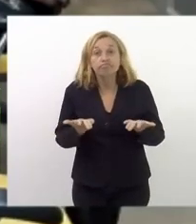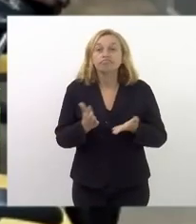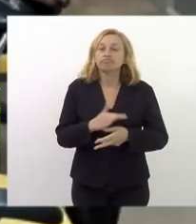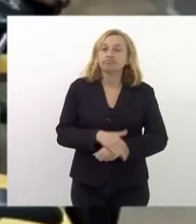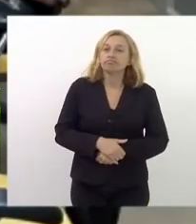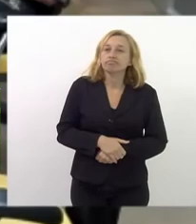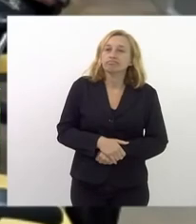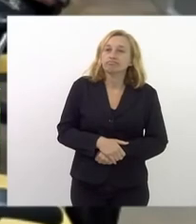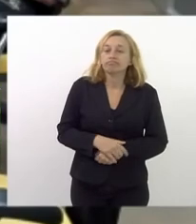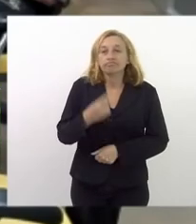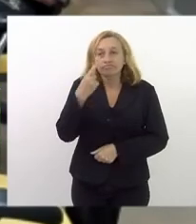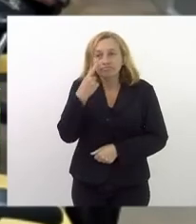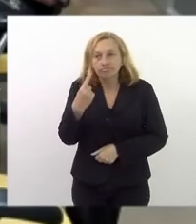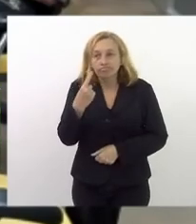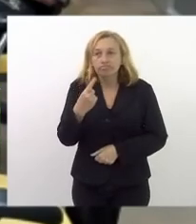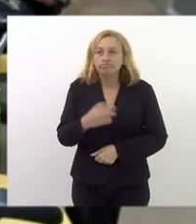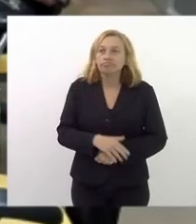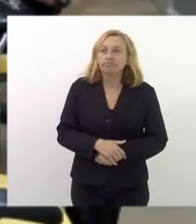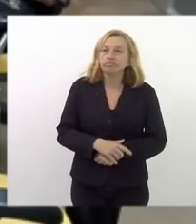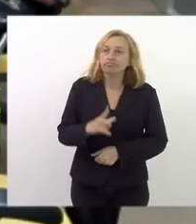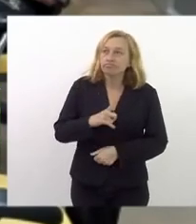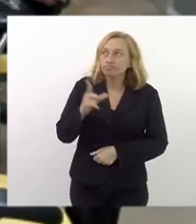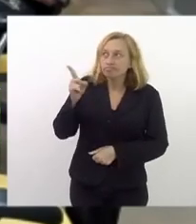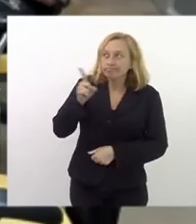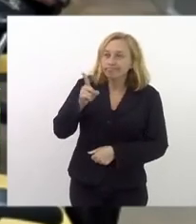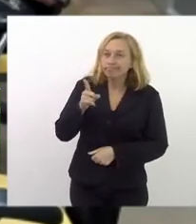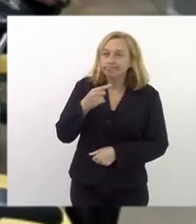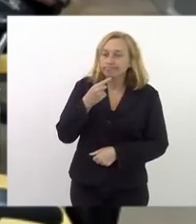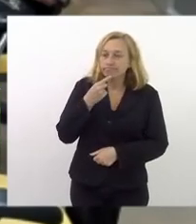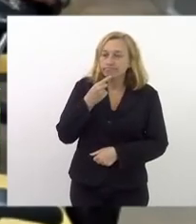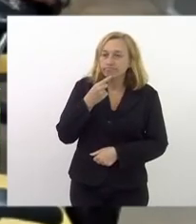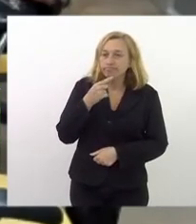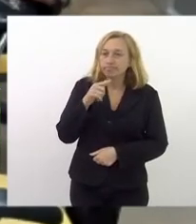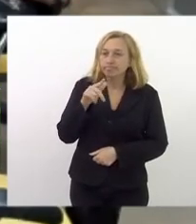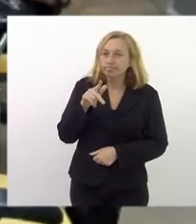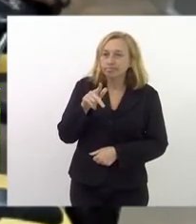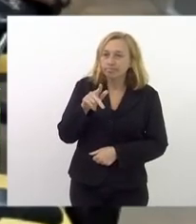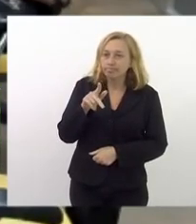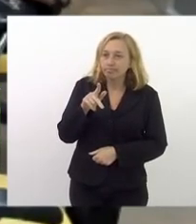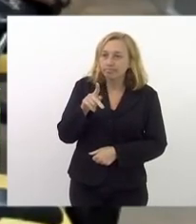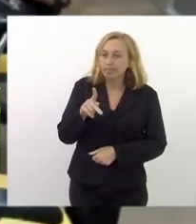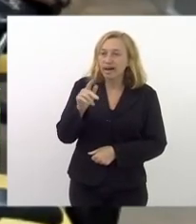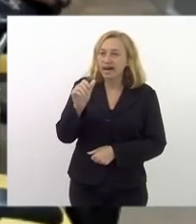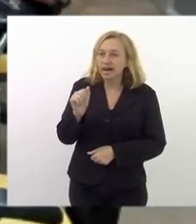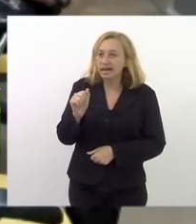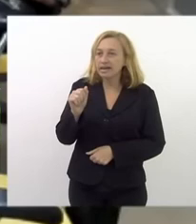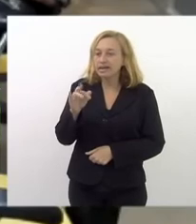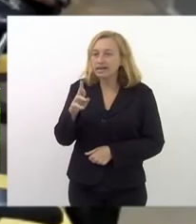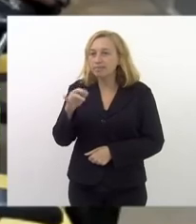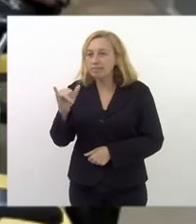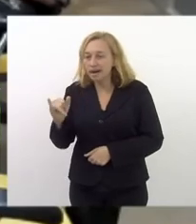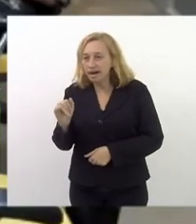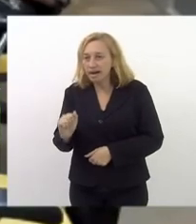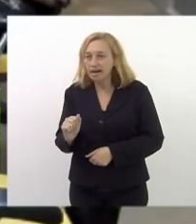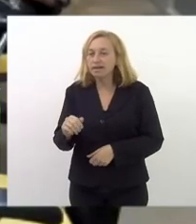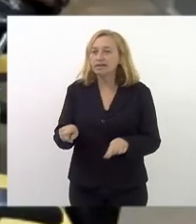o que a gente tem visto, nós tivemos lá com o Paribas e com o banco,